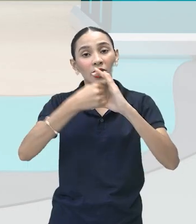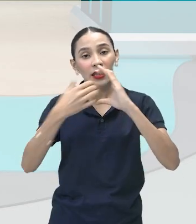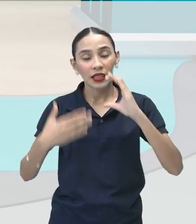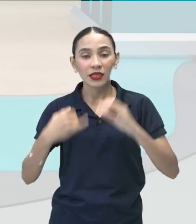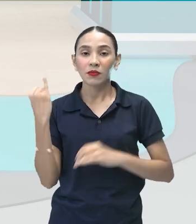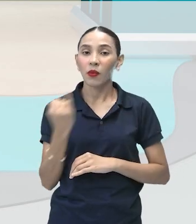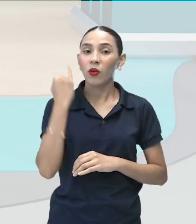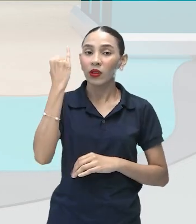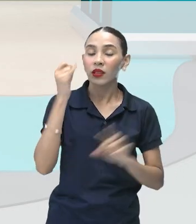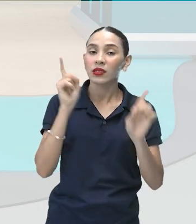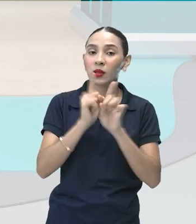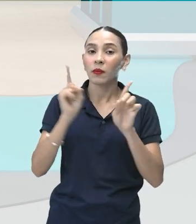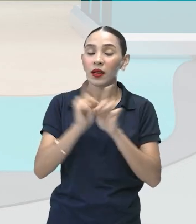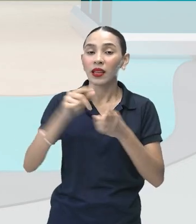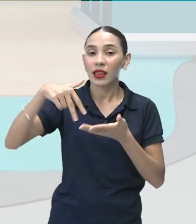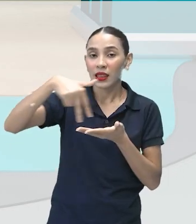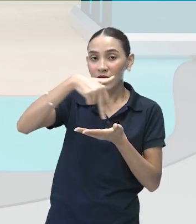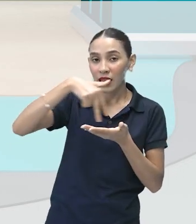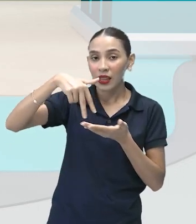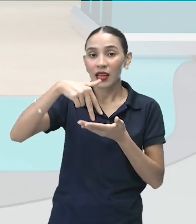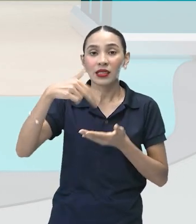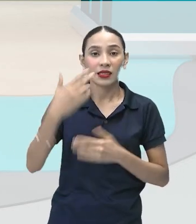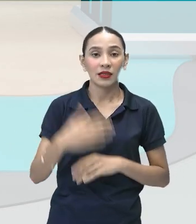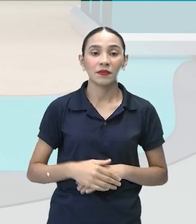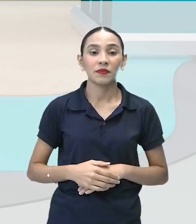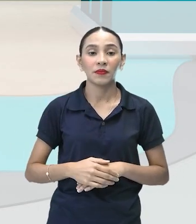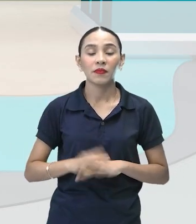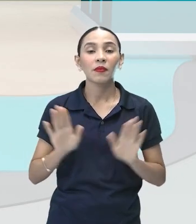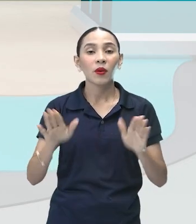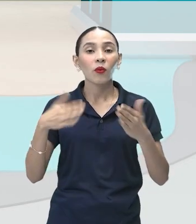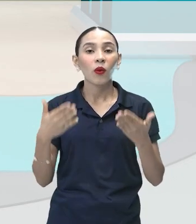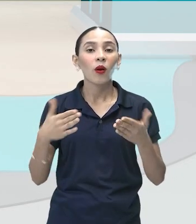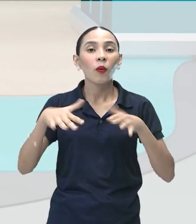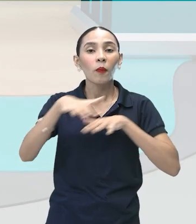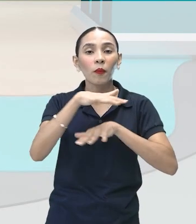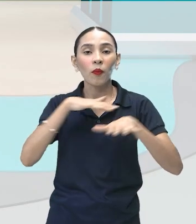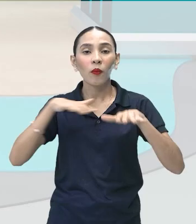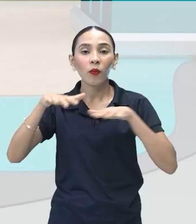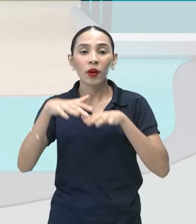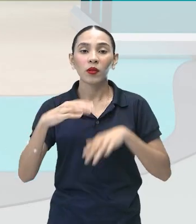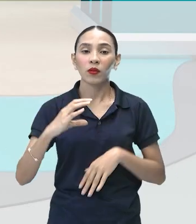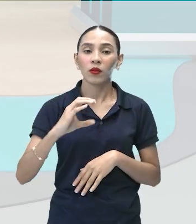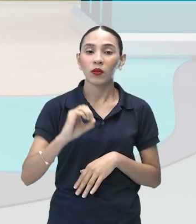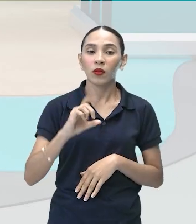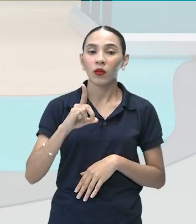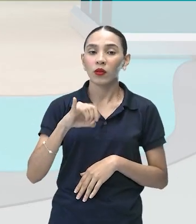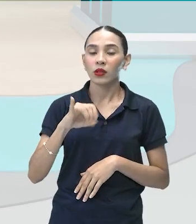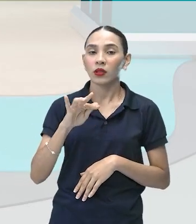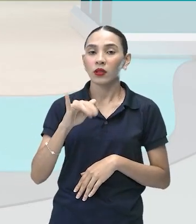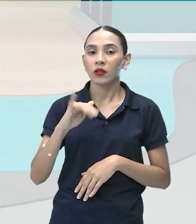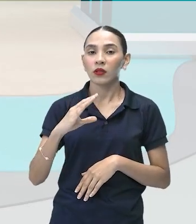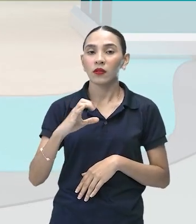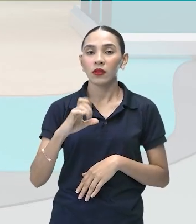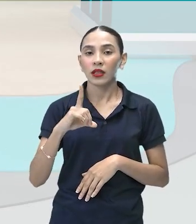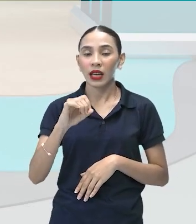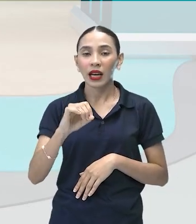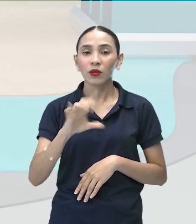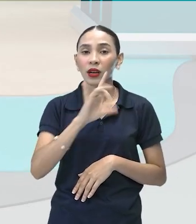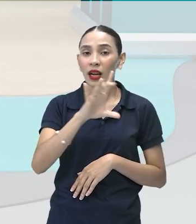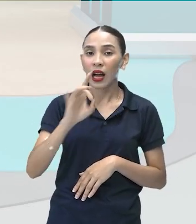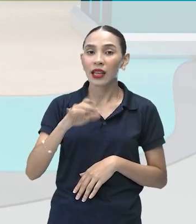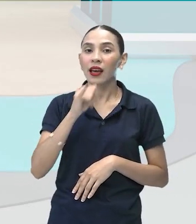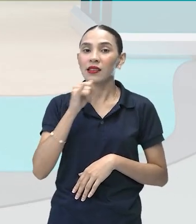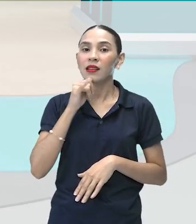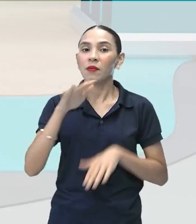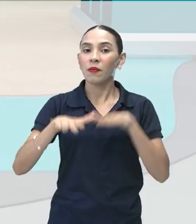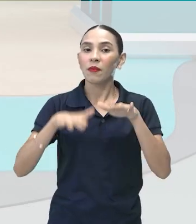muito presente na dança clássica. E os movimentos são codificados, cada passo tem um nome